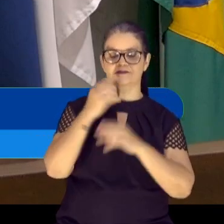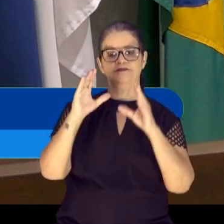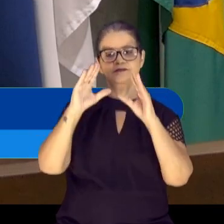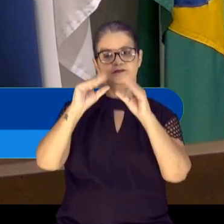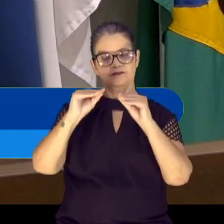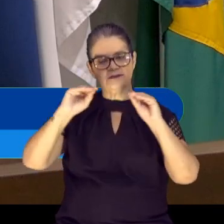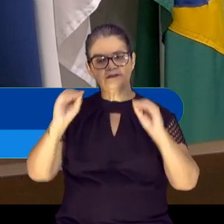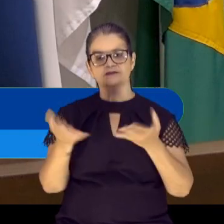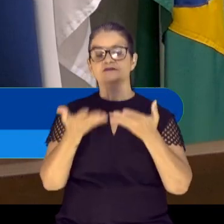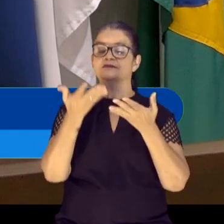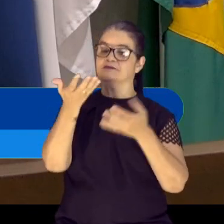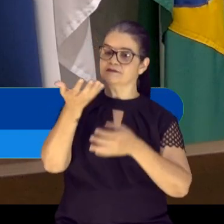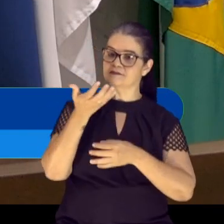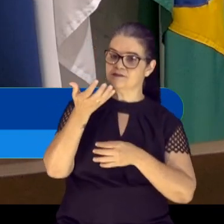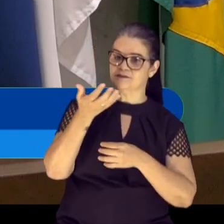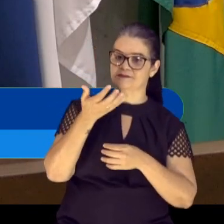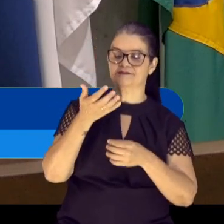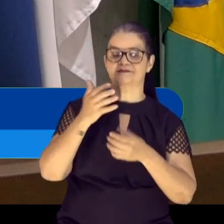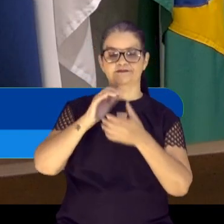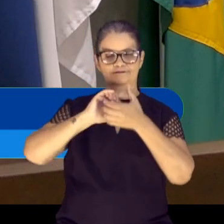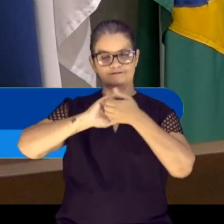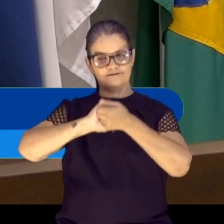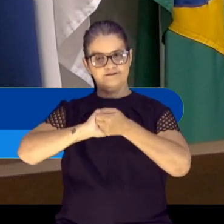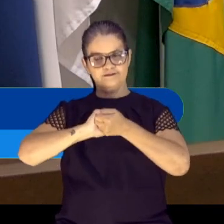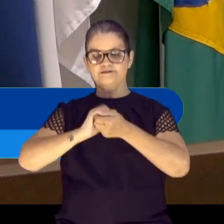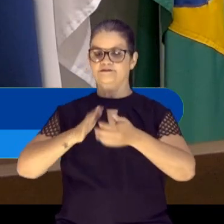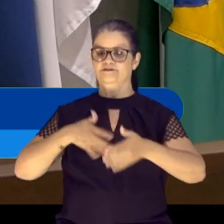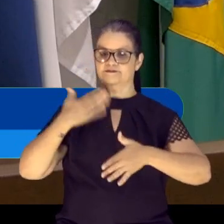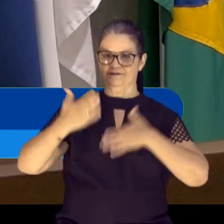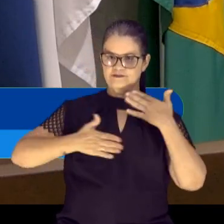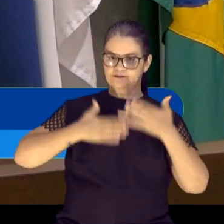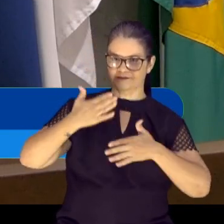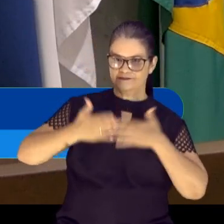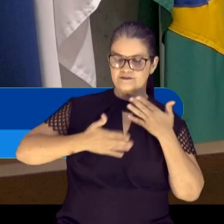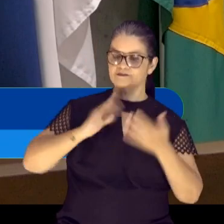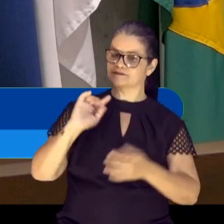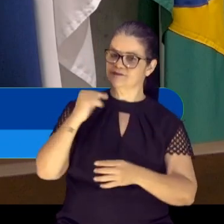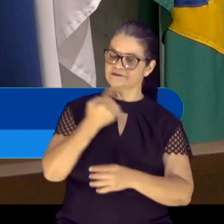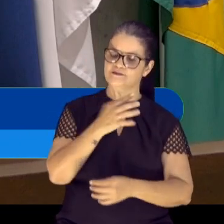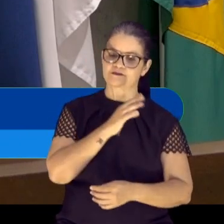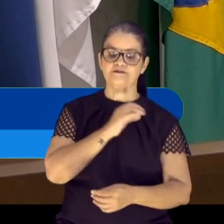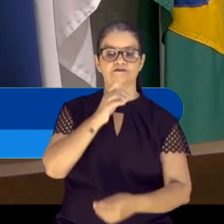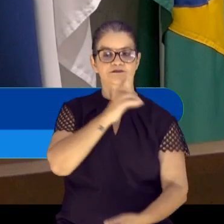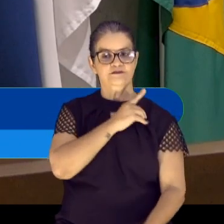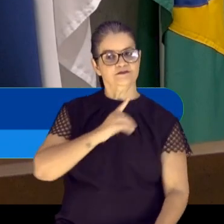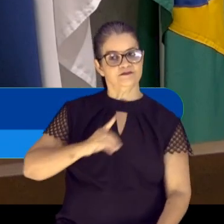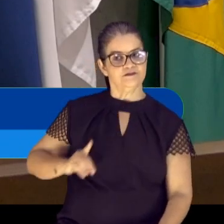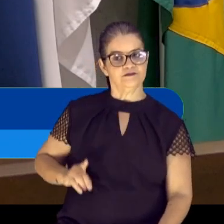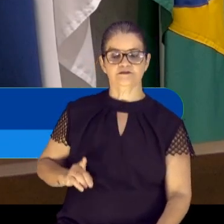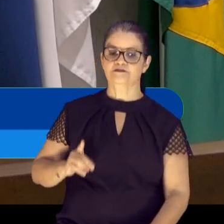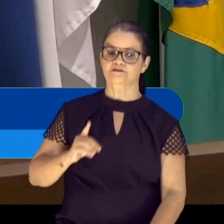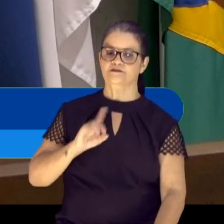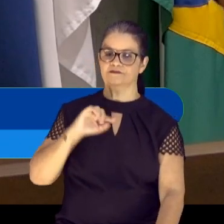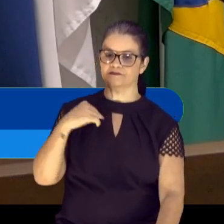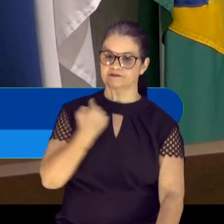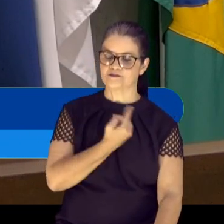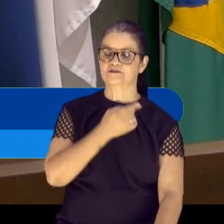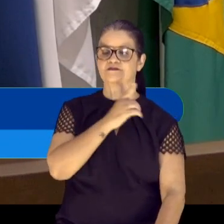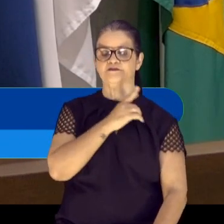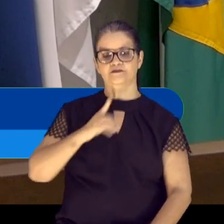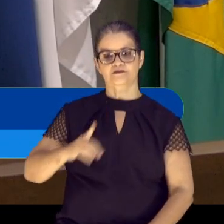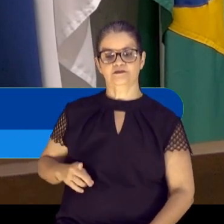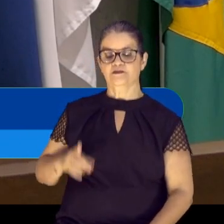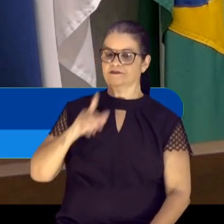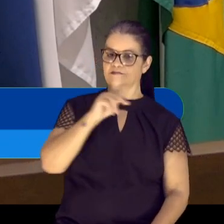festa. Queria cumprimentar com muita alegria o nosso querido deputado, nosso deputado Pedro